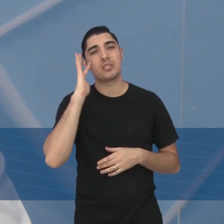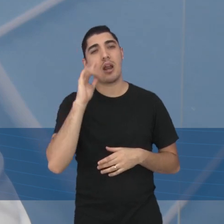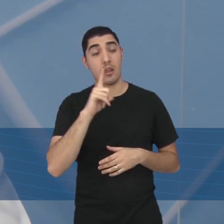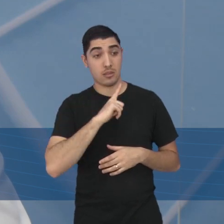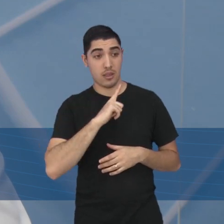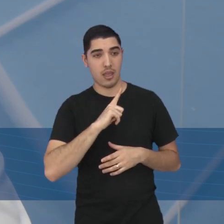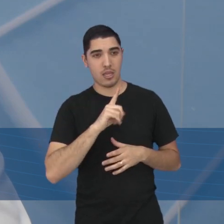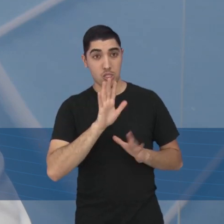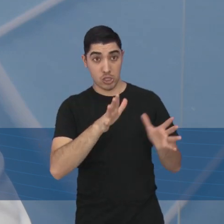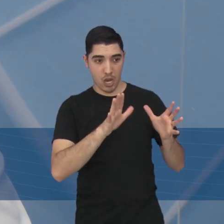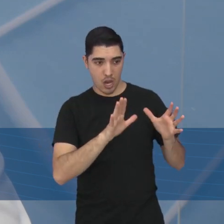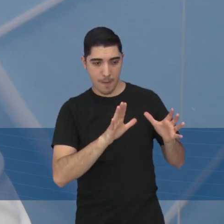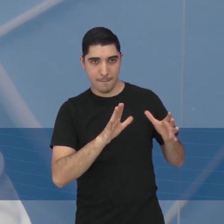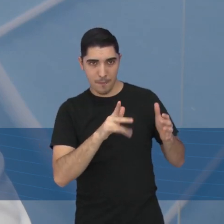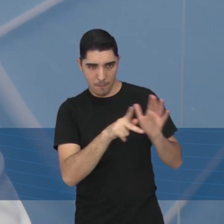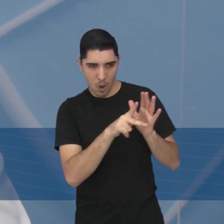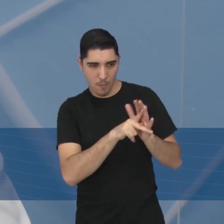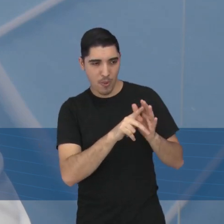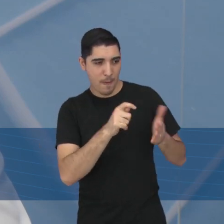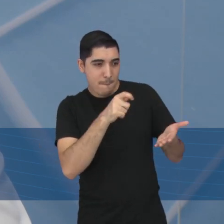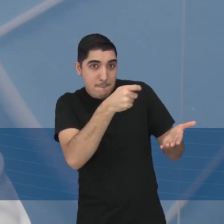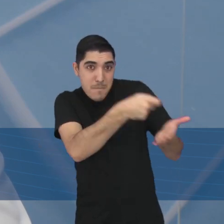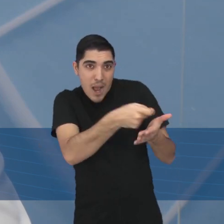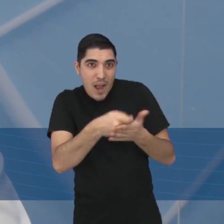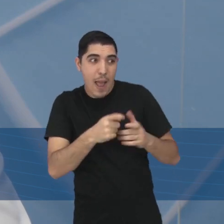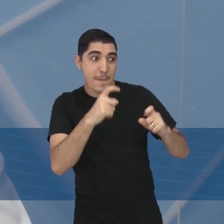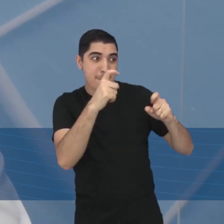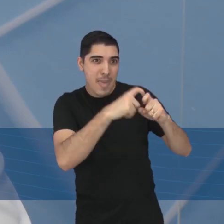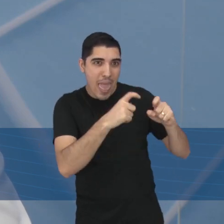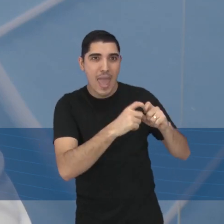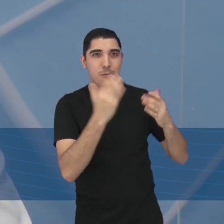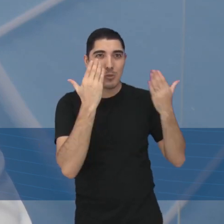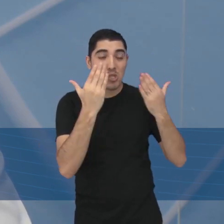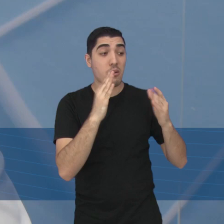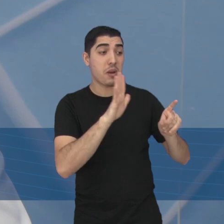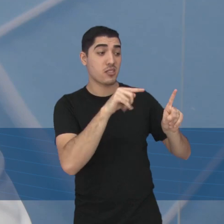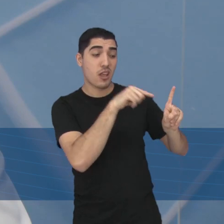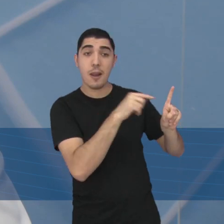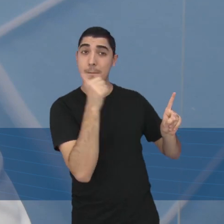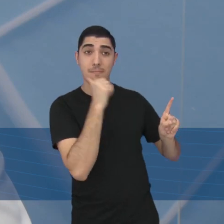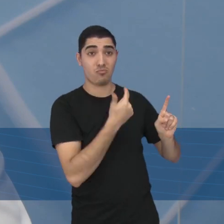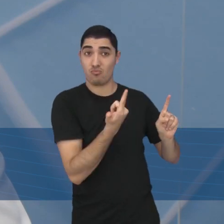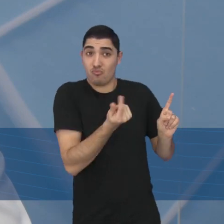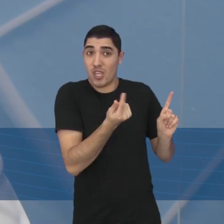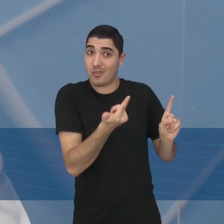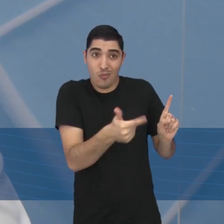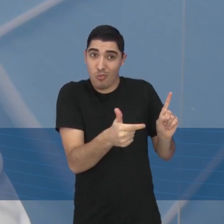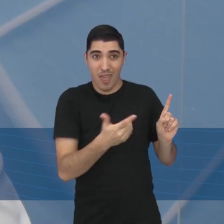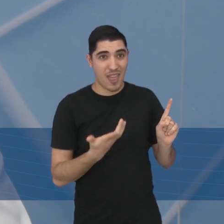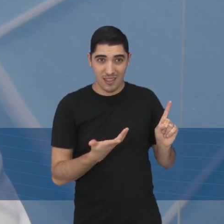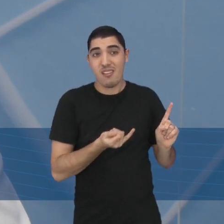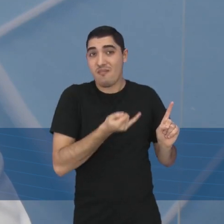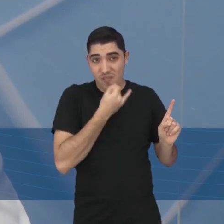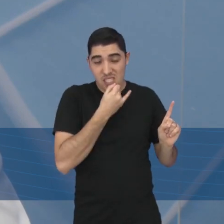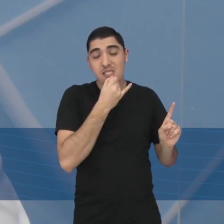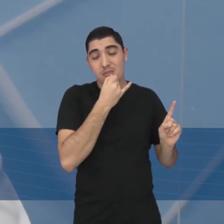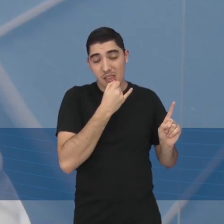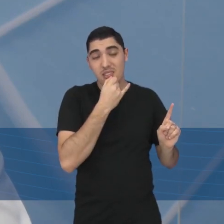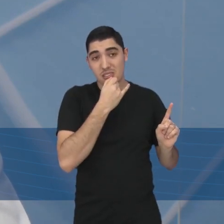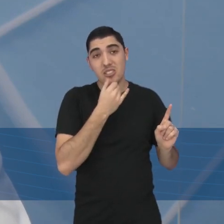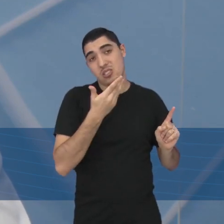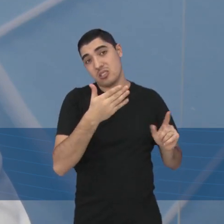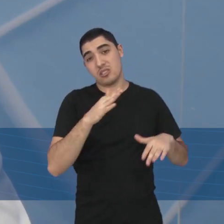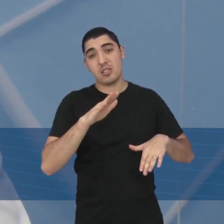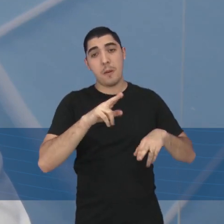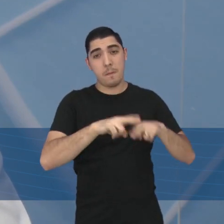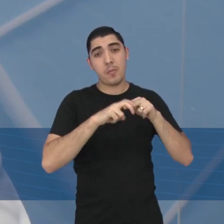apoio paga, muitas vezes financeiramente elas não têm condição, então nesses subempregos algumas, né, infelizmente levam o filho, nem